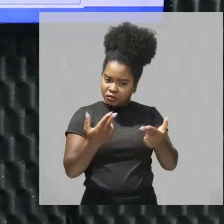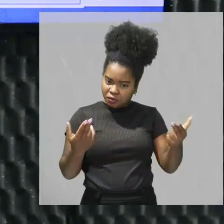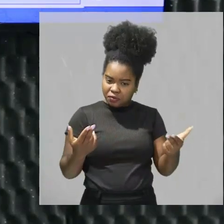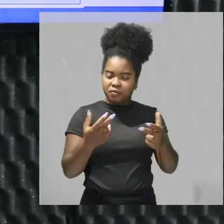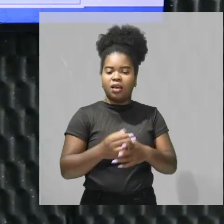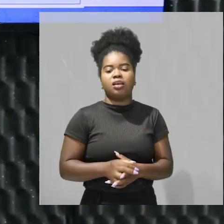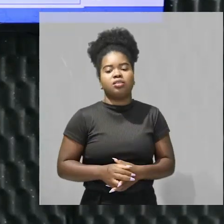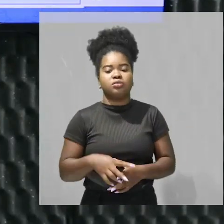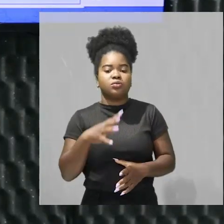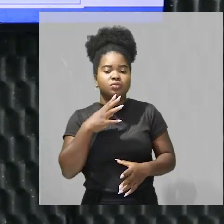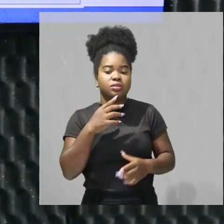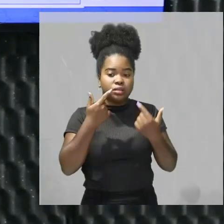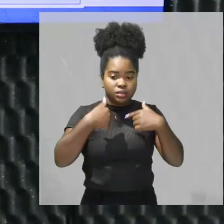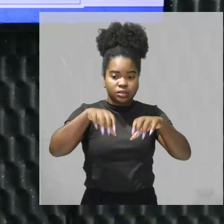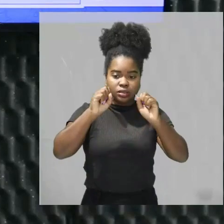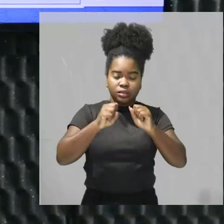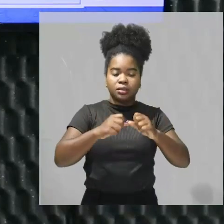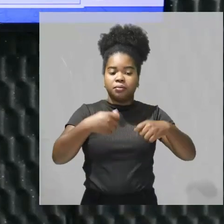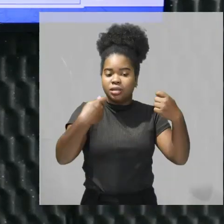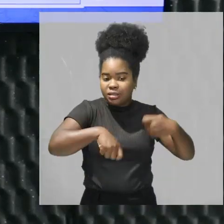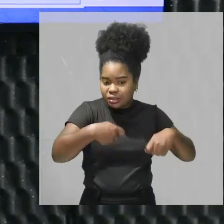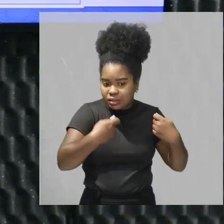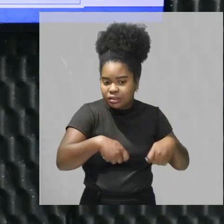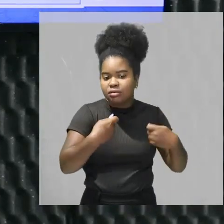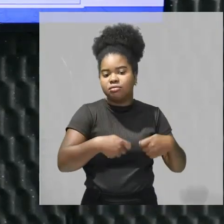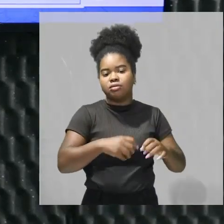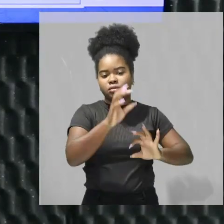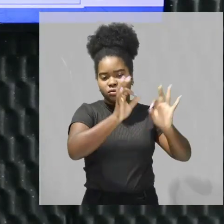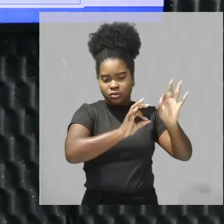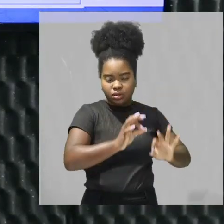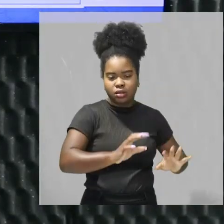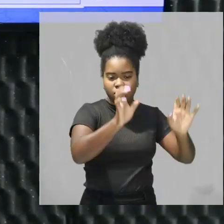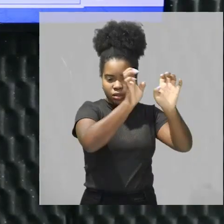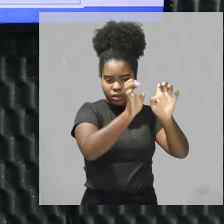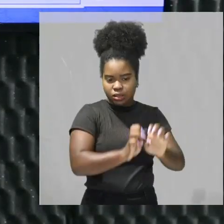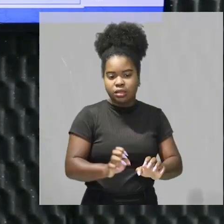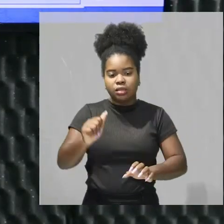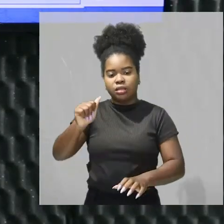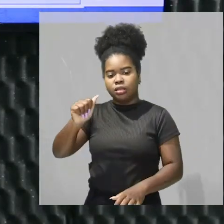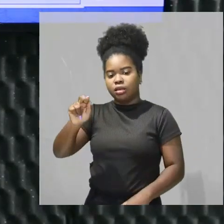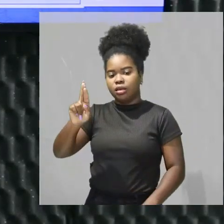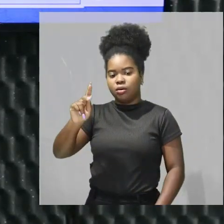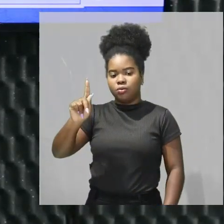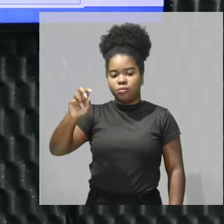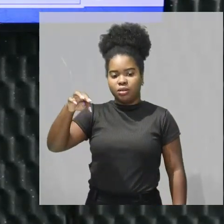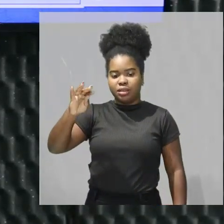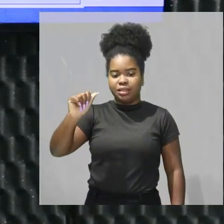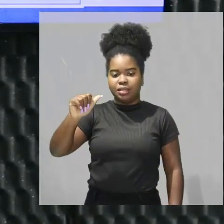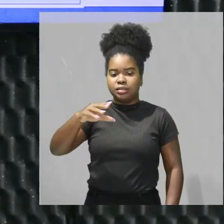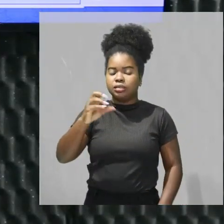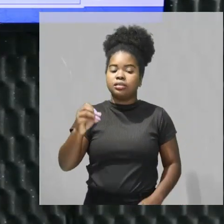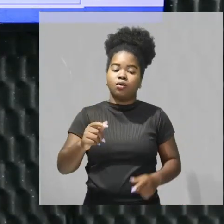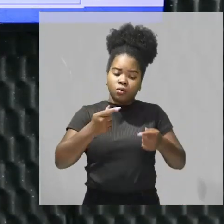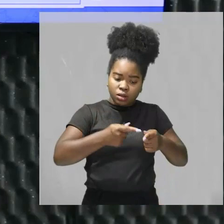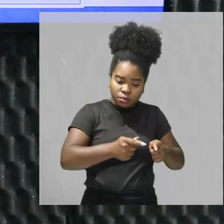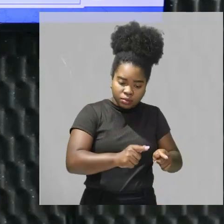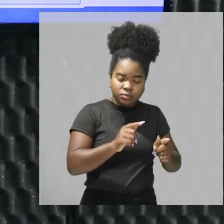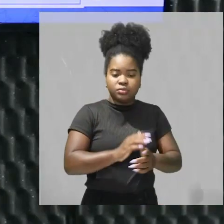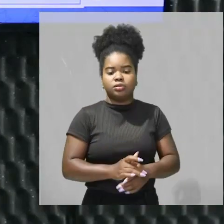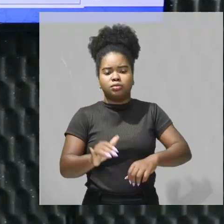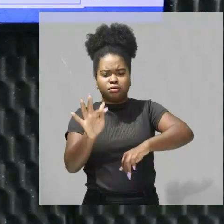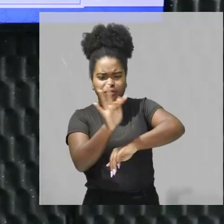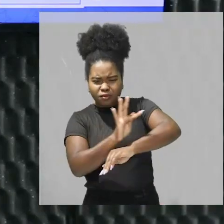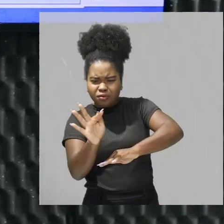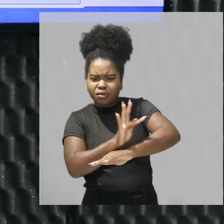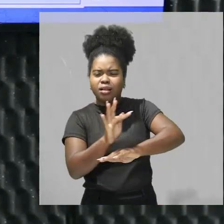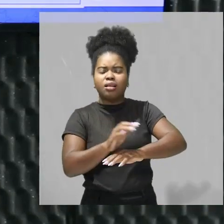para a construção da argumentação. Né, os mecanismos de coesão, os mecanismos de coerência. E aí vai entrar toda